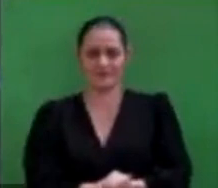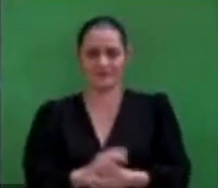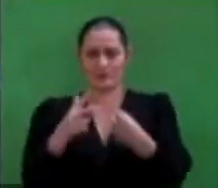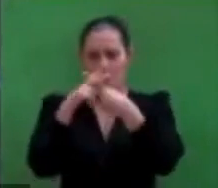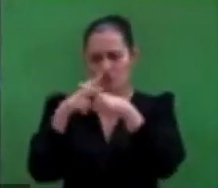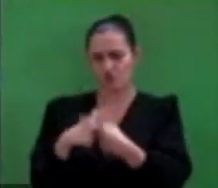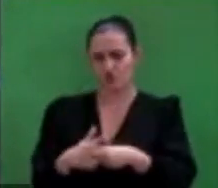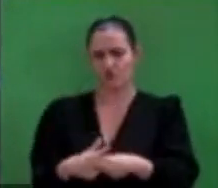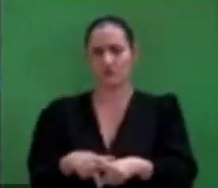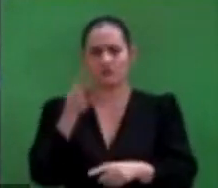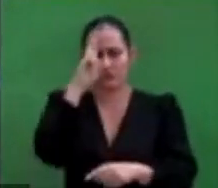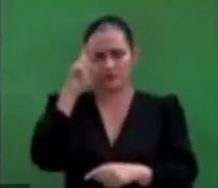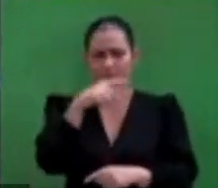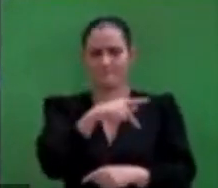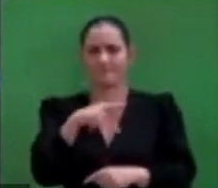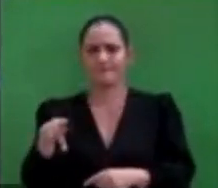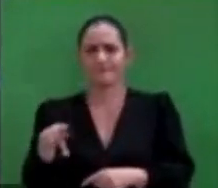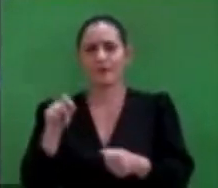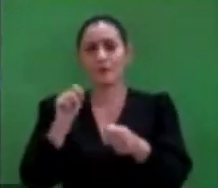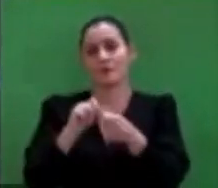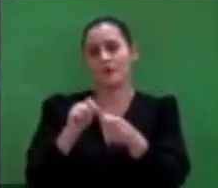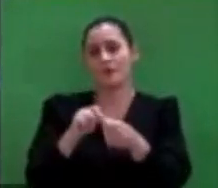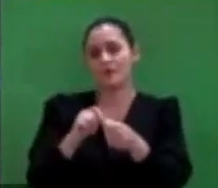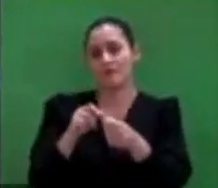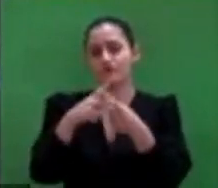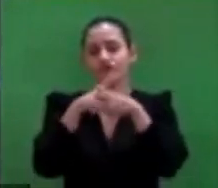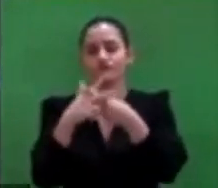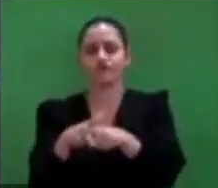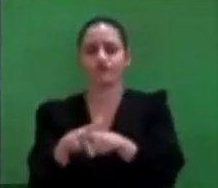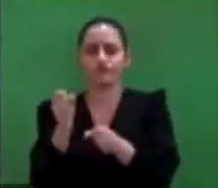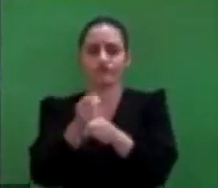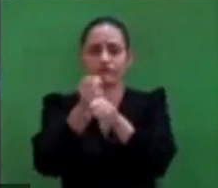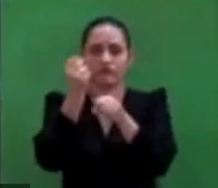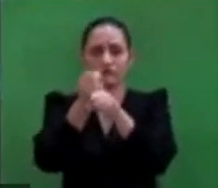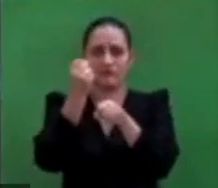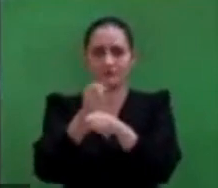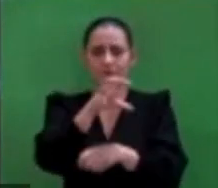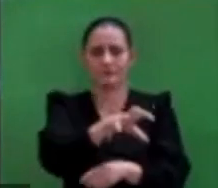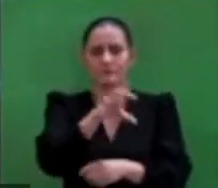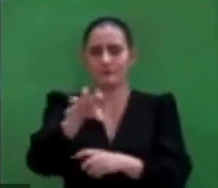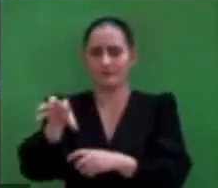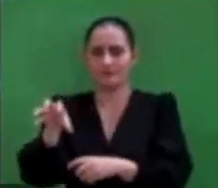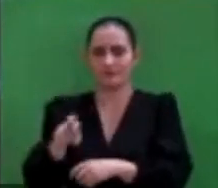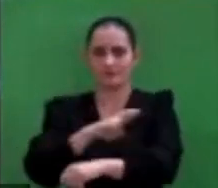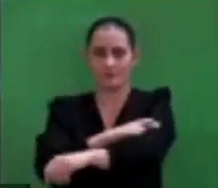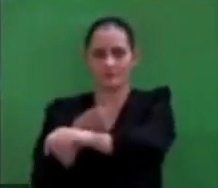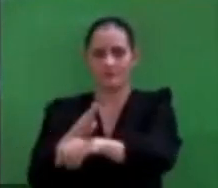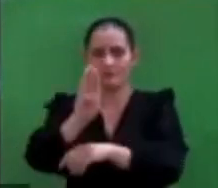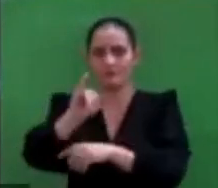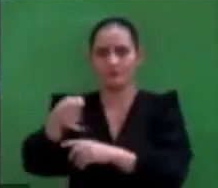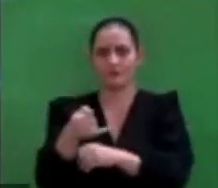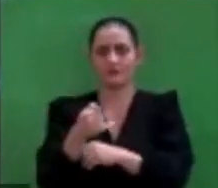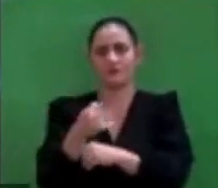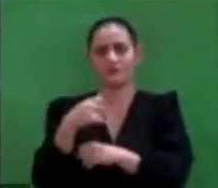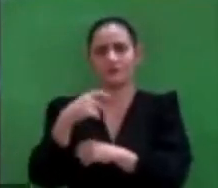Senhor presidente, eu vou repetir, para fazer reformas. Nas regionais. E o bloco Bujari, Porto